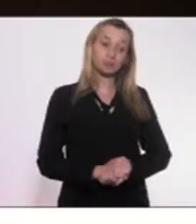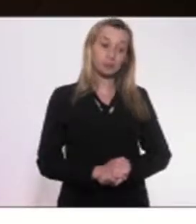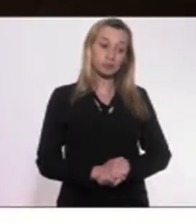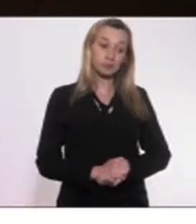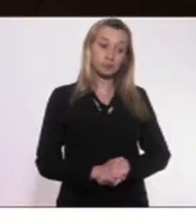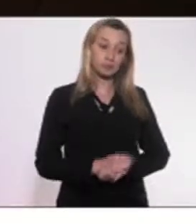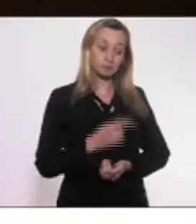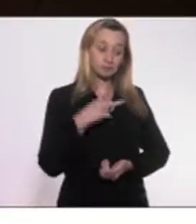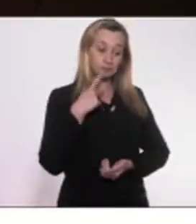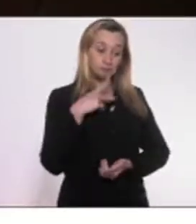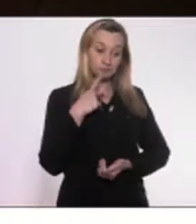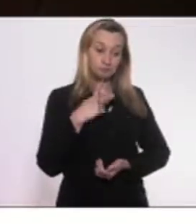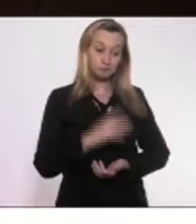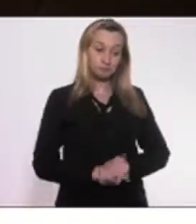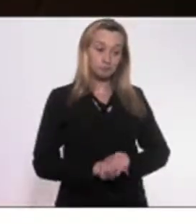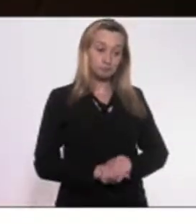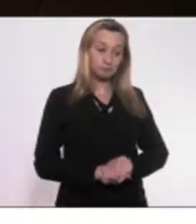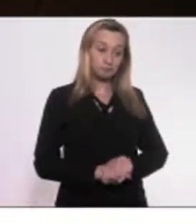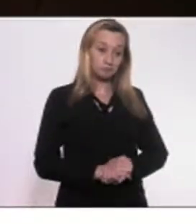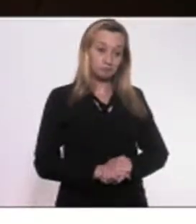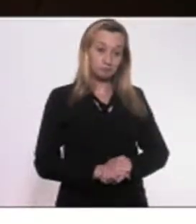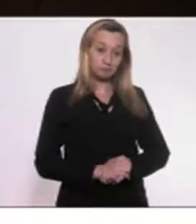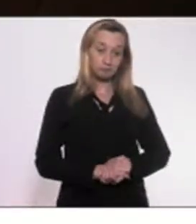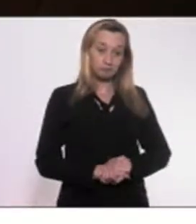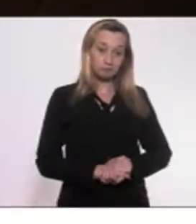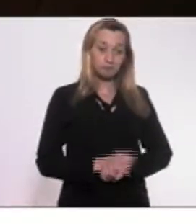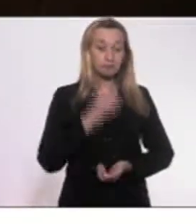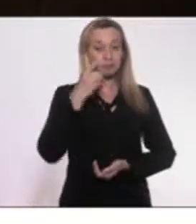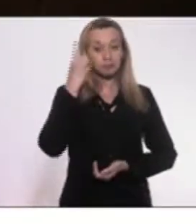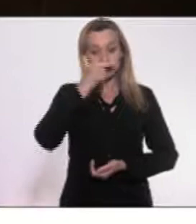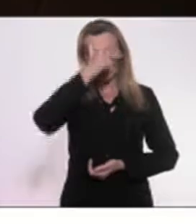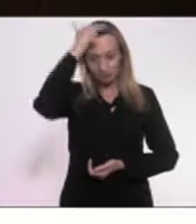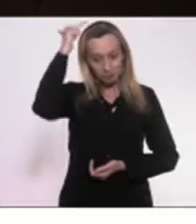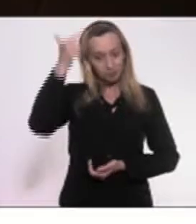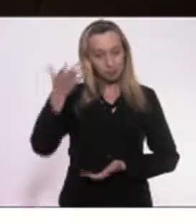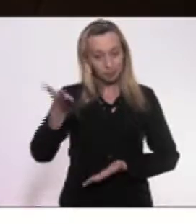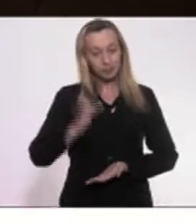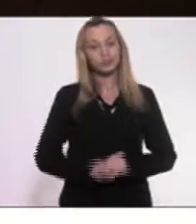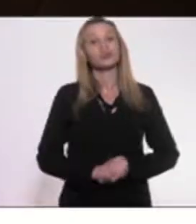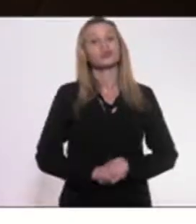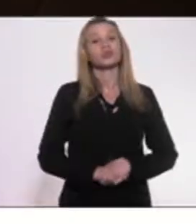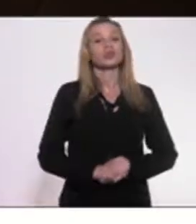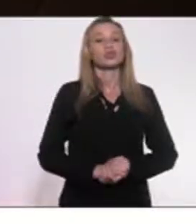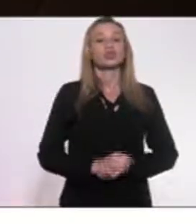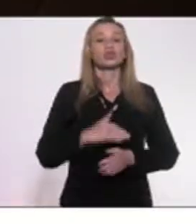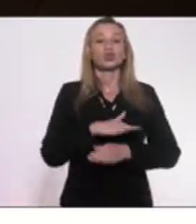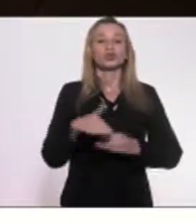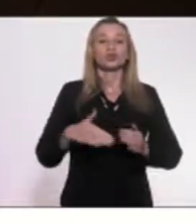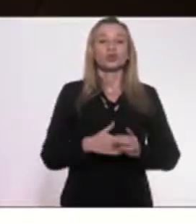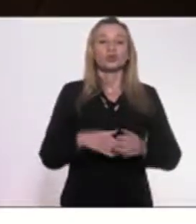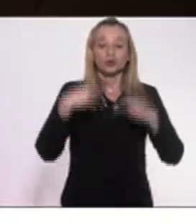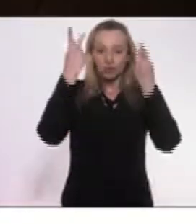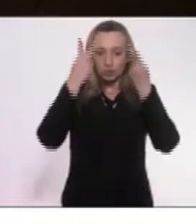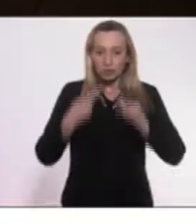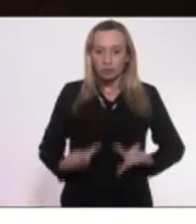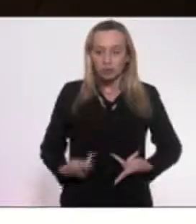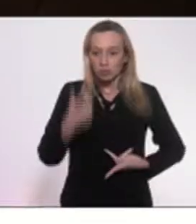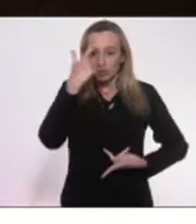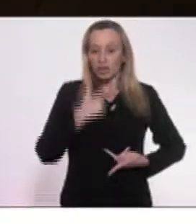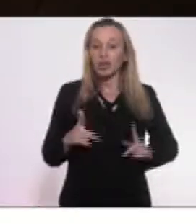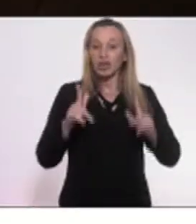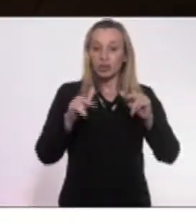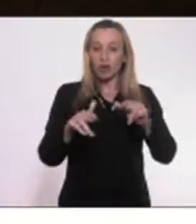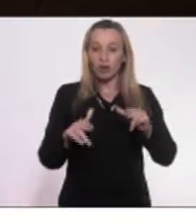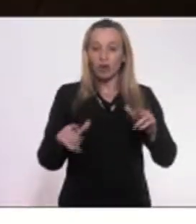as palavras do orador que me antecedeu, o deputado Luiz Paulo, no sentido de que todo ser humano é igual, não só perante a